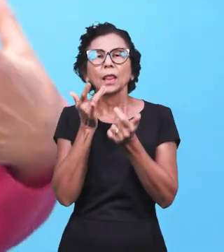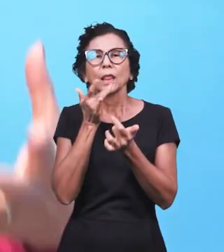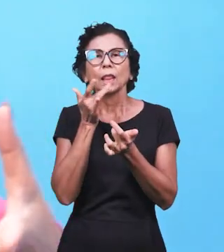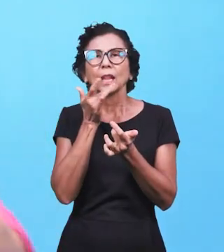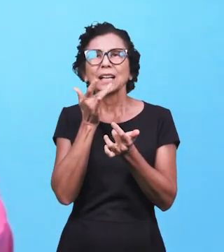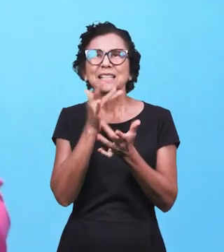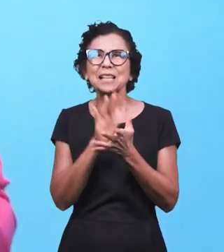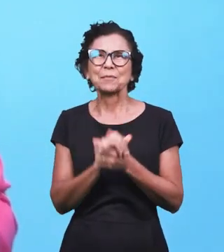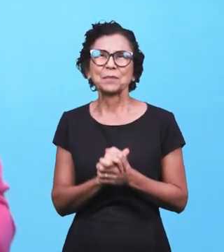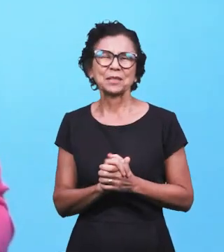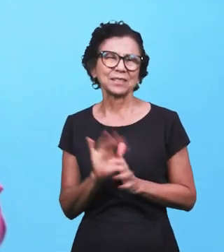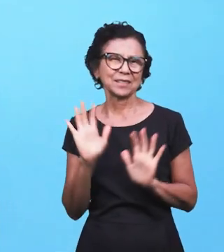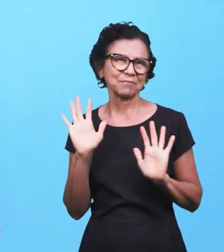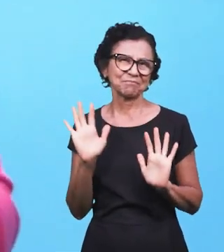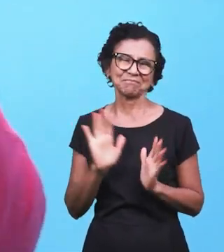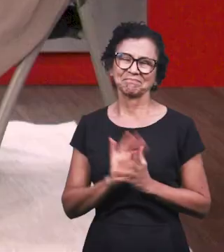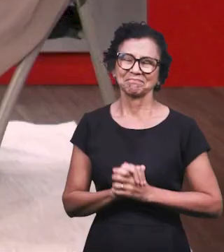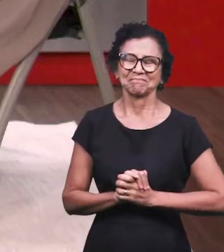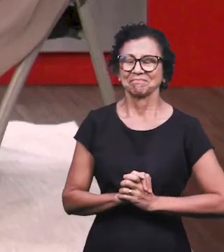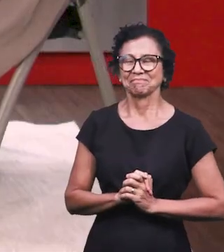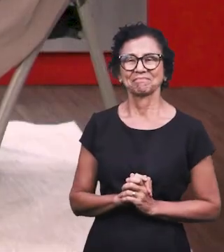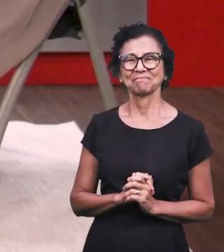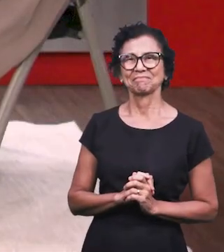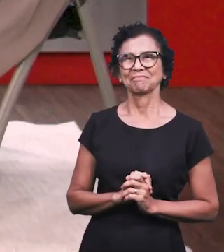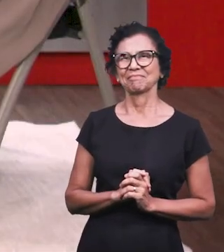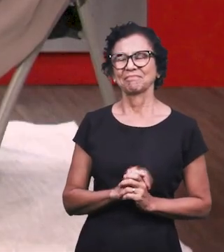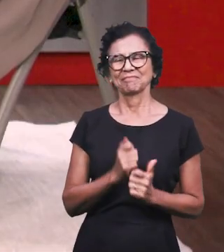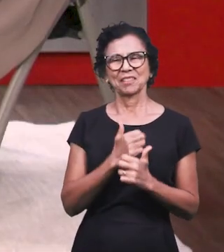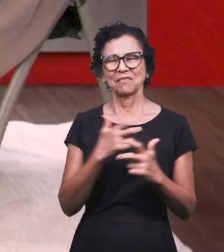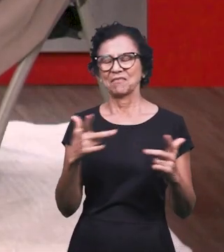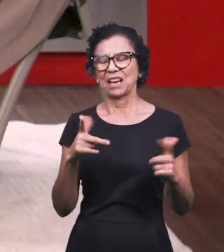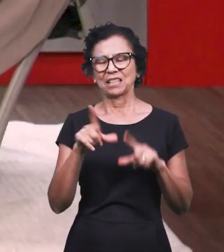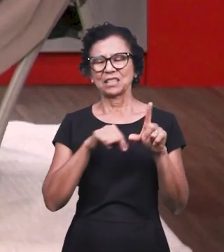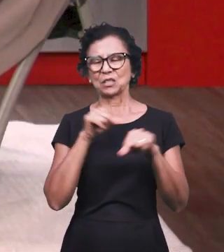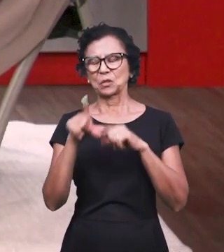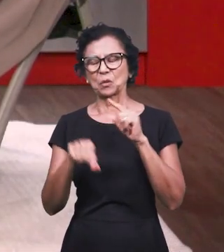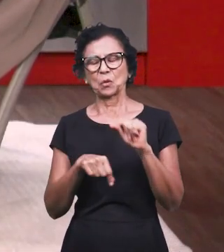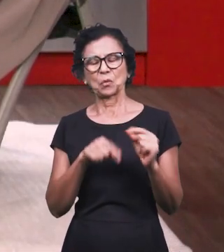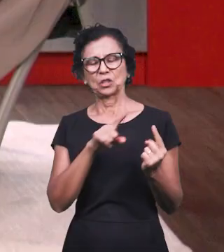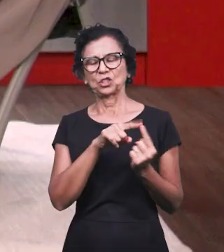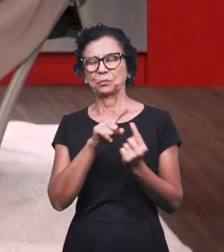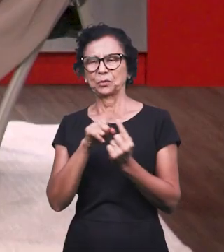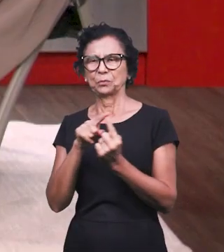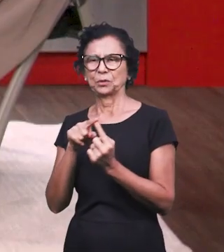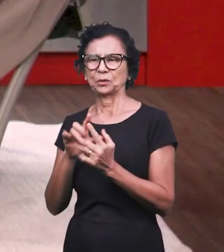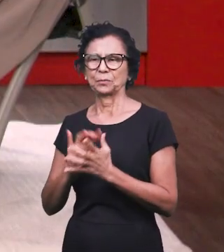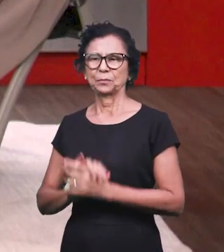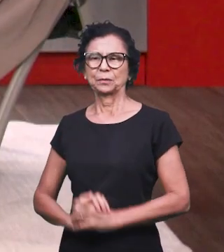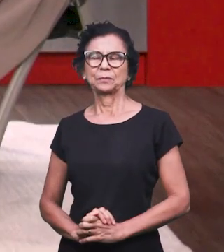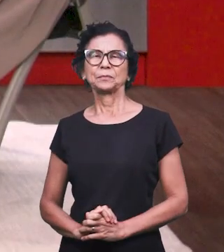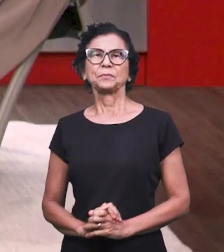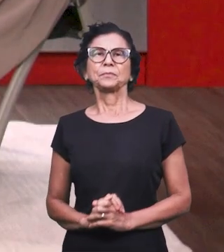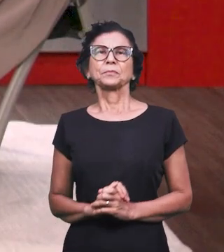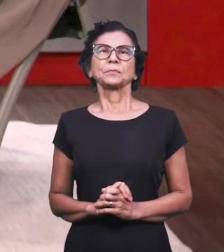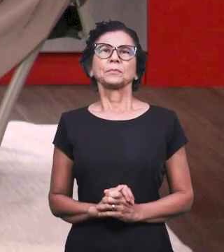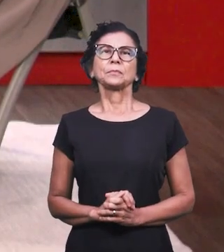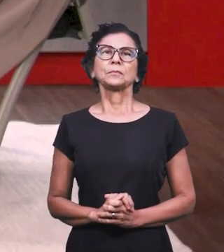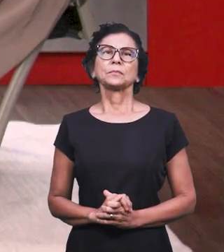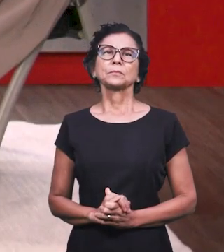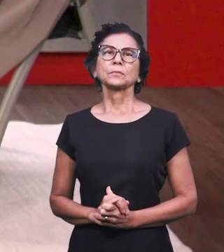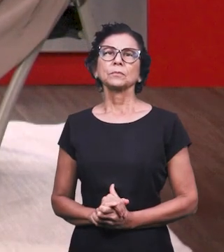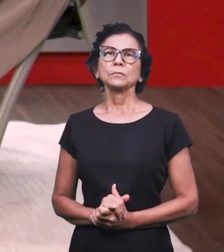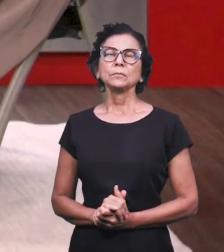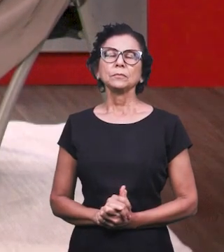trazer um charme a mais, né? Hoje em dia tem canela, tem menta, aí vai do gosto mesmo da Exatamente. pessoa. E assim, e o uso